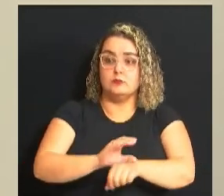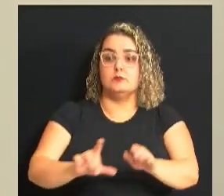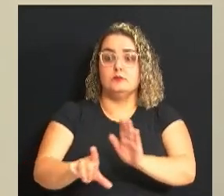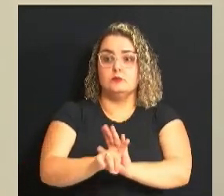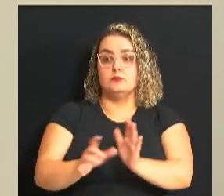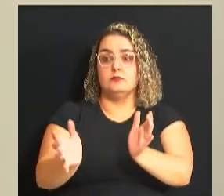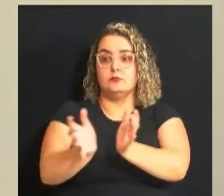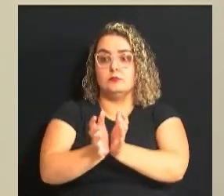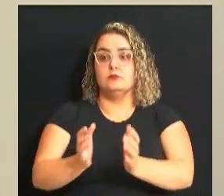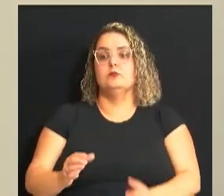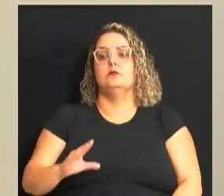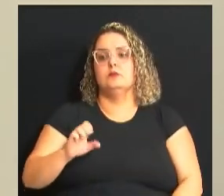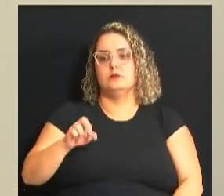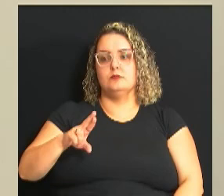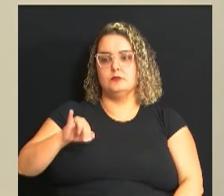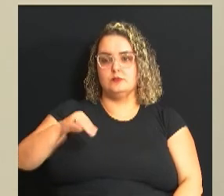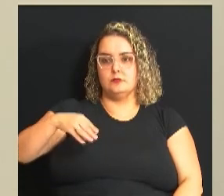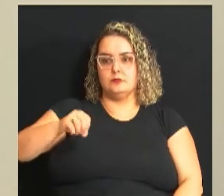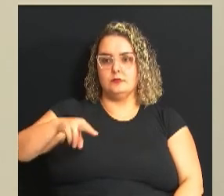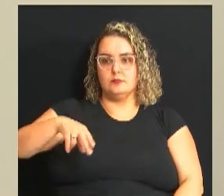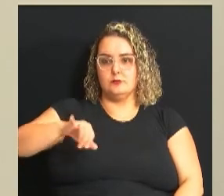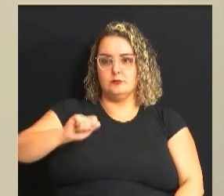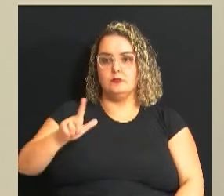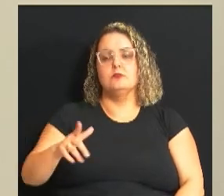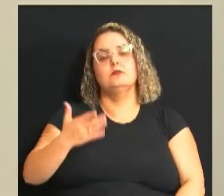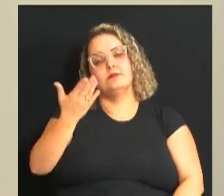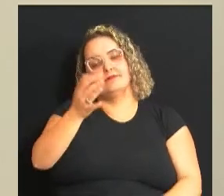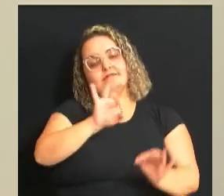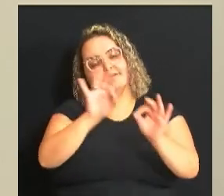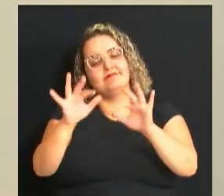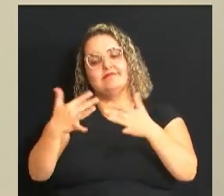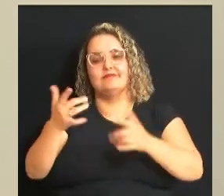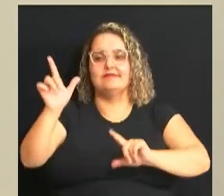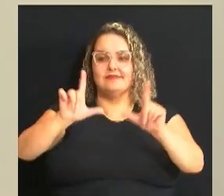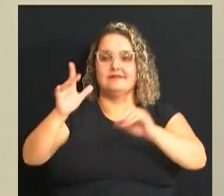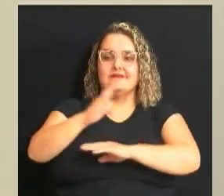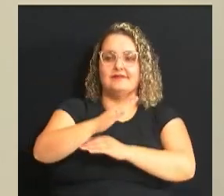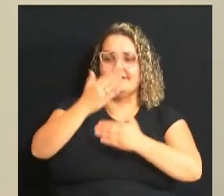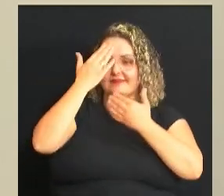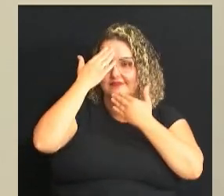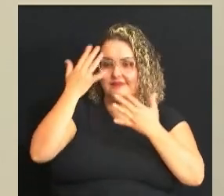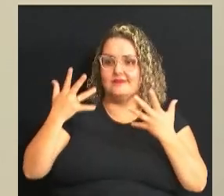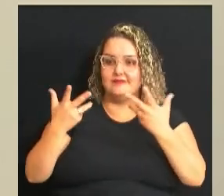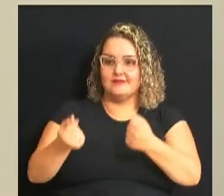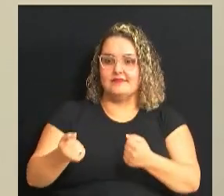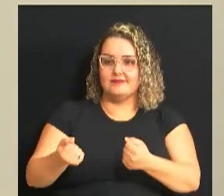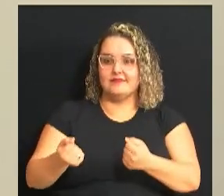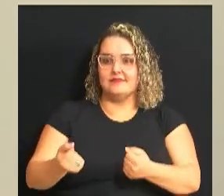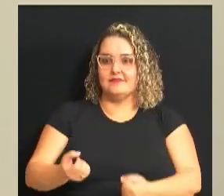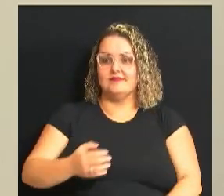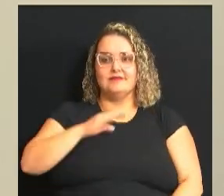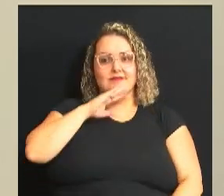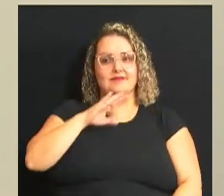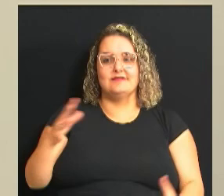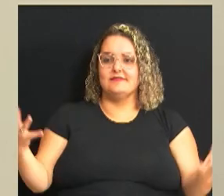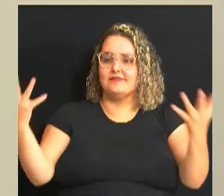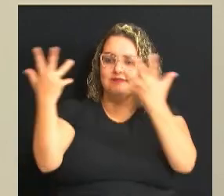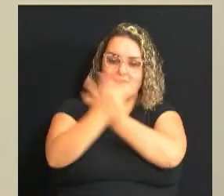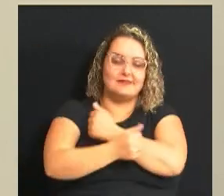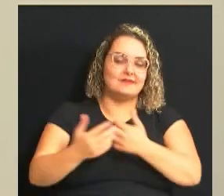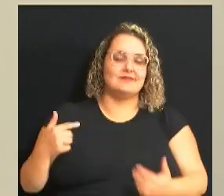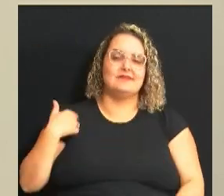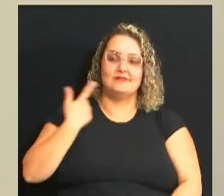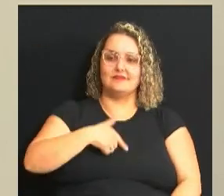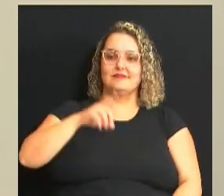o cerimonial, e a você que nos acompanhou através da TV Câmara. Muito obrigado a todos, e uma tarde linda para nós, e que Deus